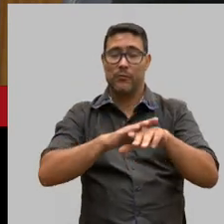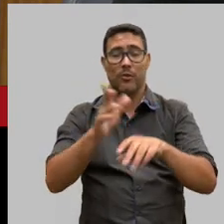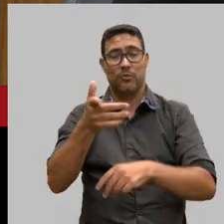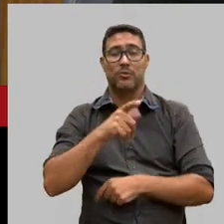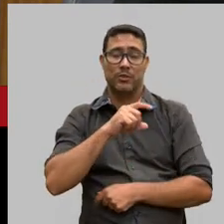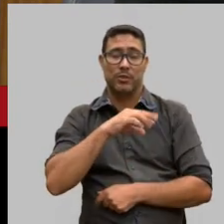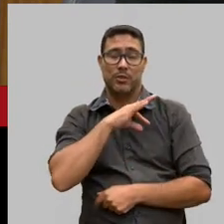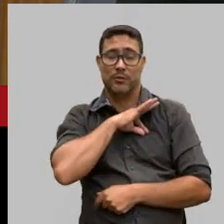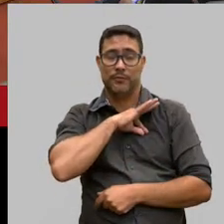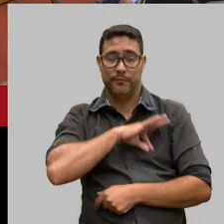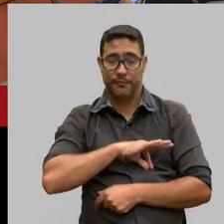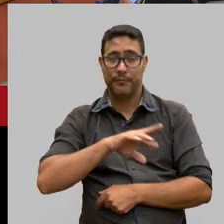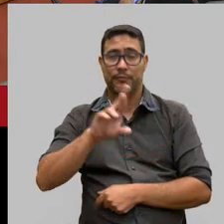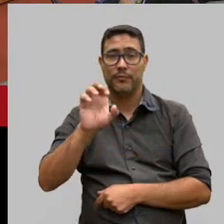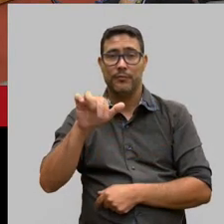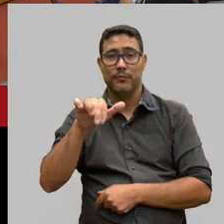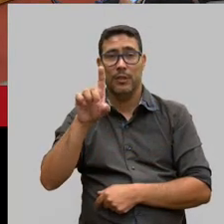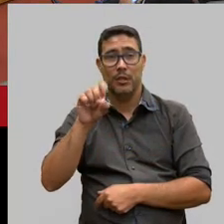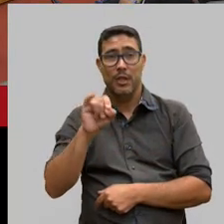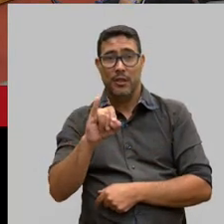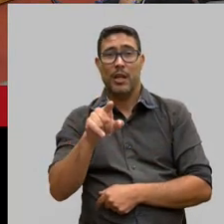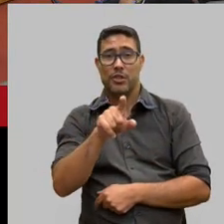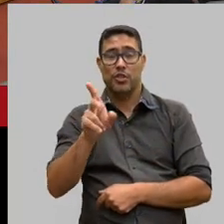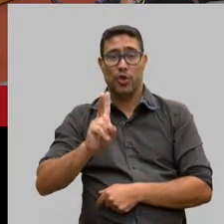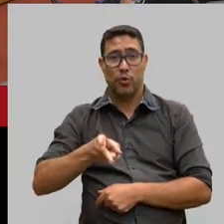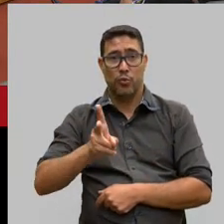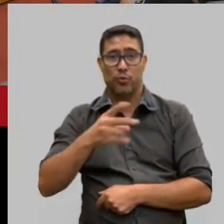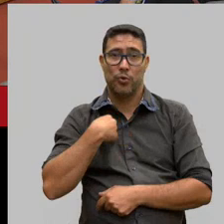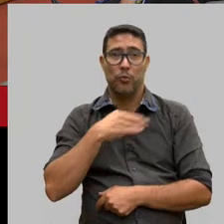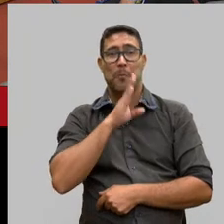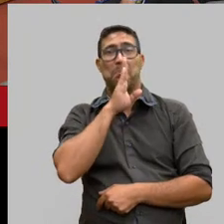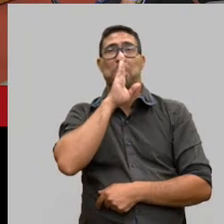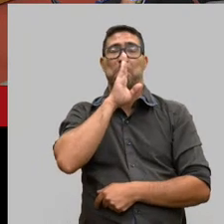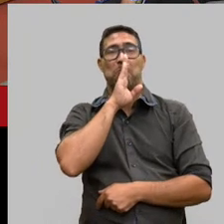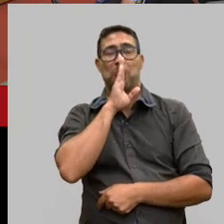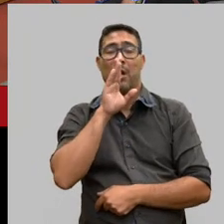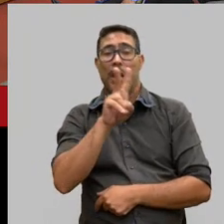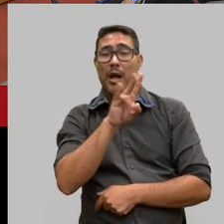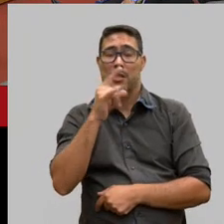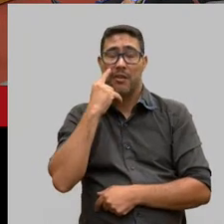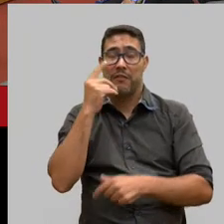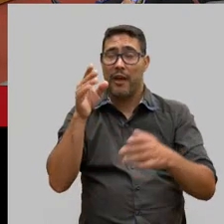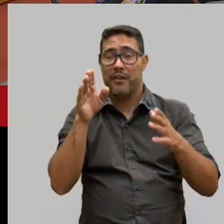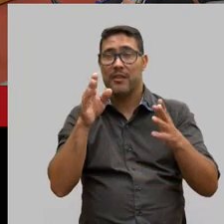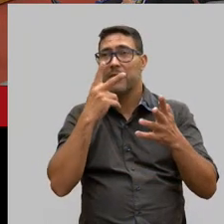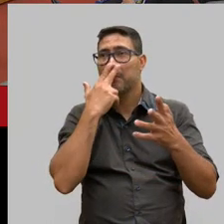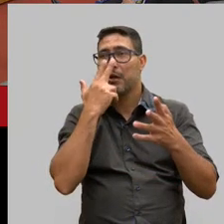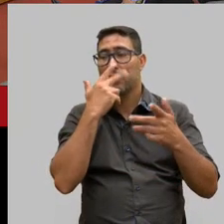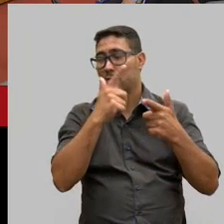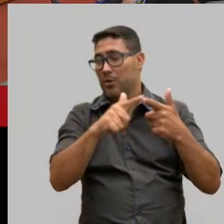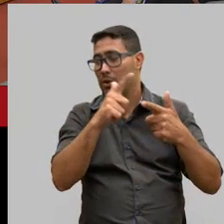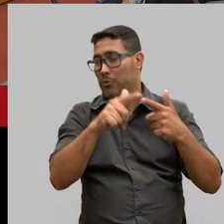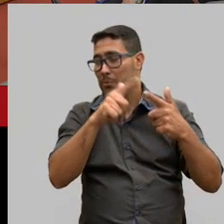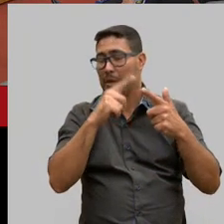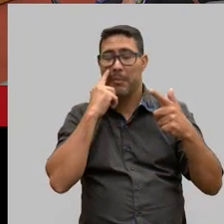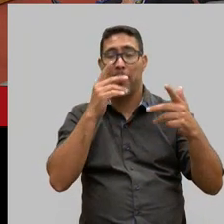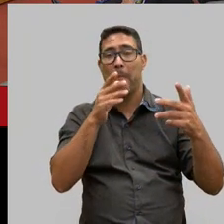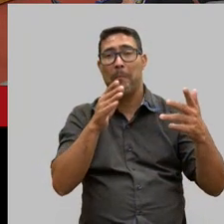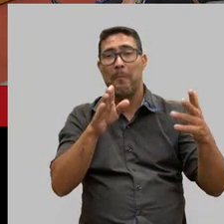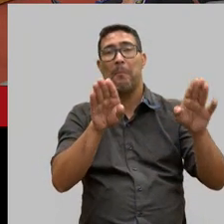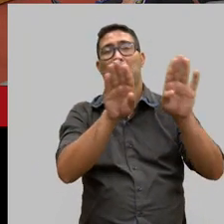invisibilizando é o que eu falei nós vamos simplesmente fechar os olhos para um problema e